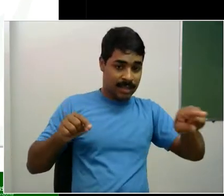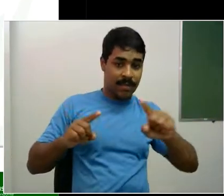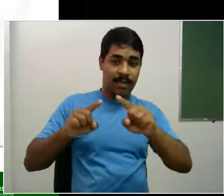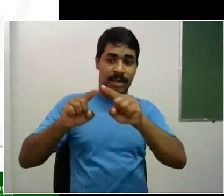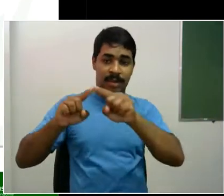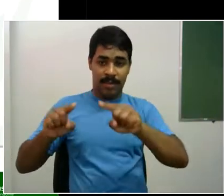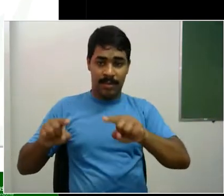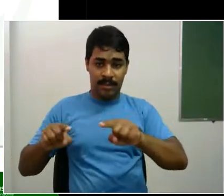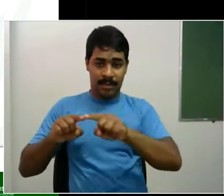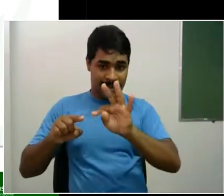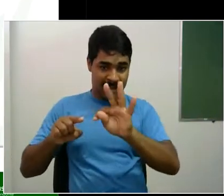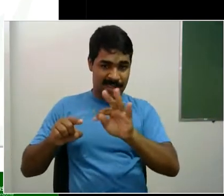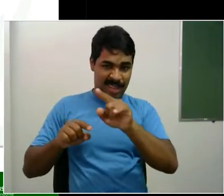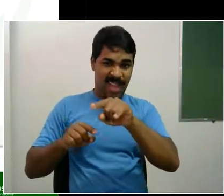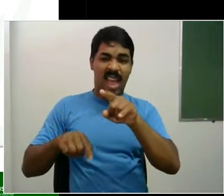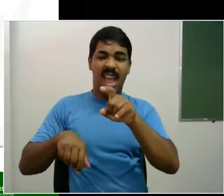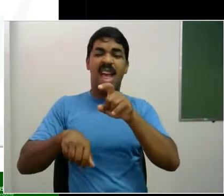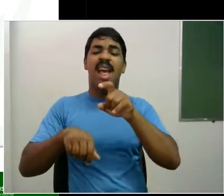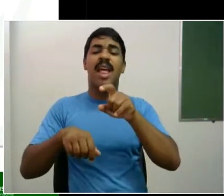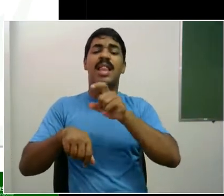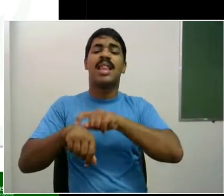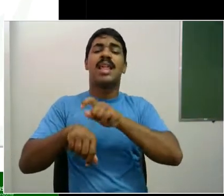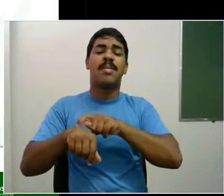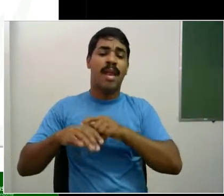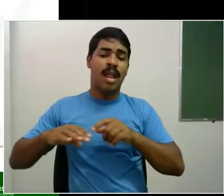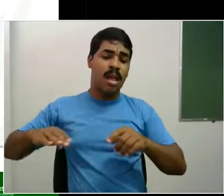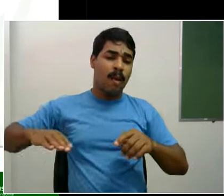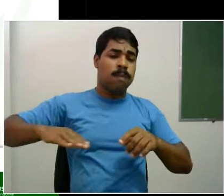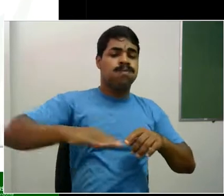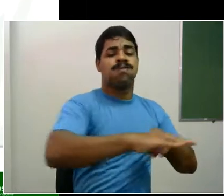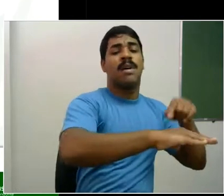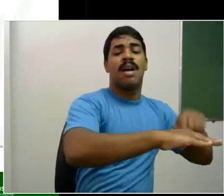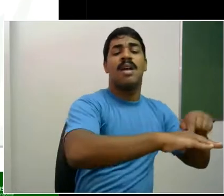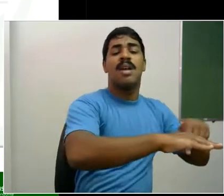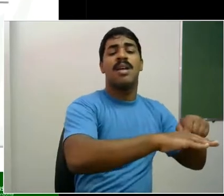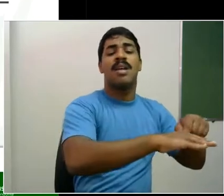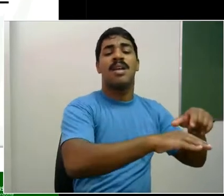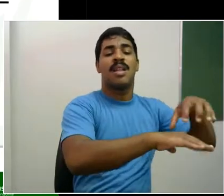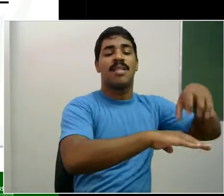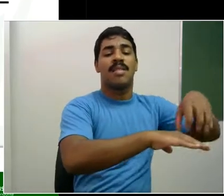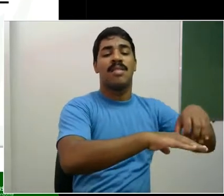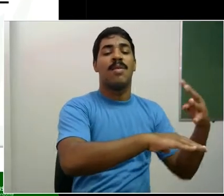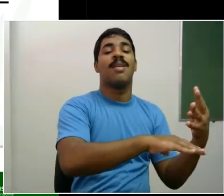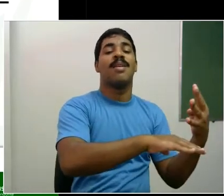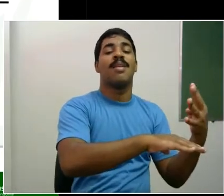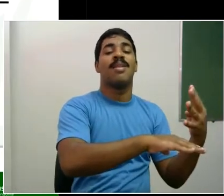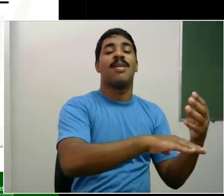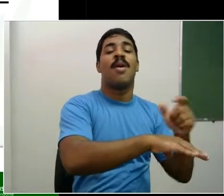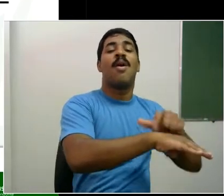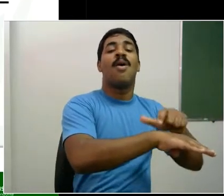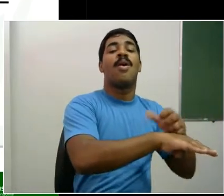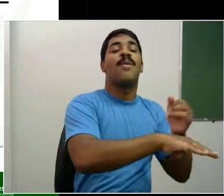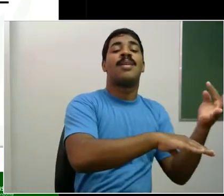menos o tempo relativo ao posto 2. Bem, como é que seria isso então?